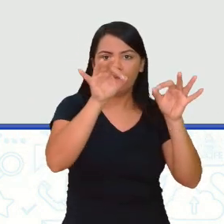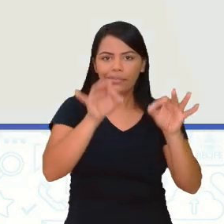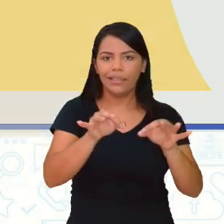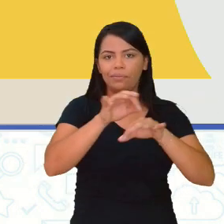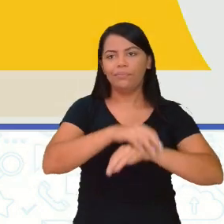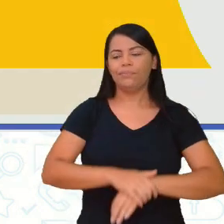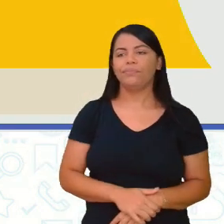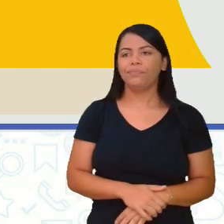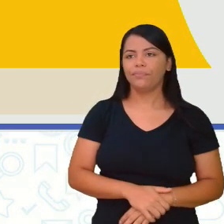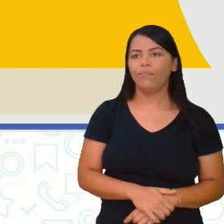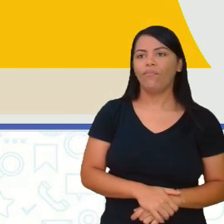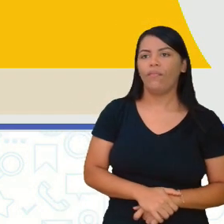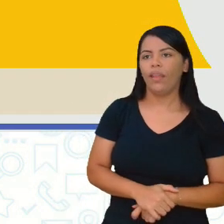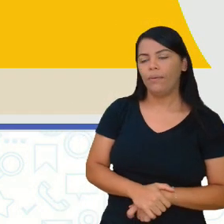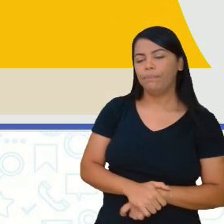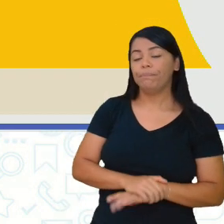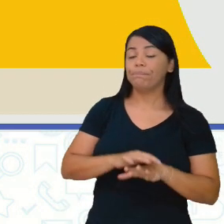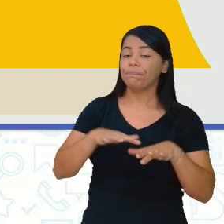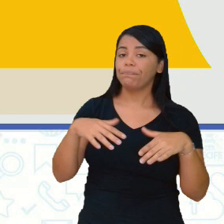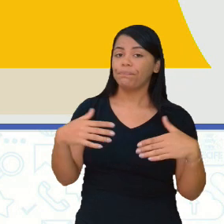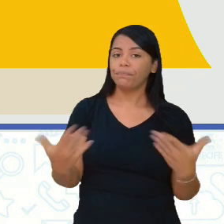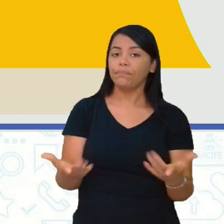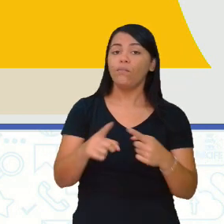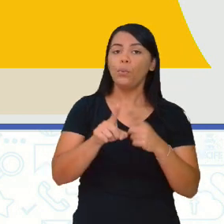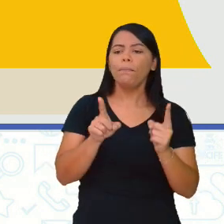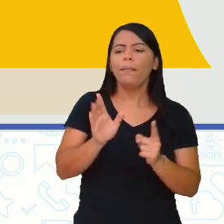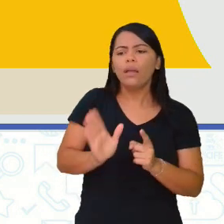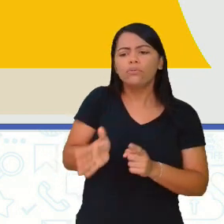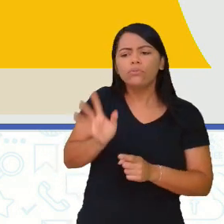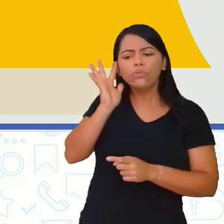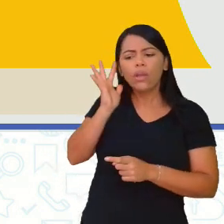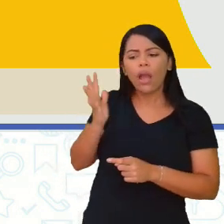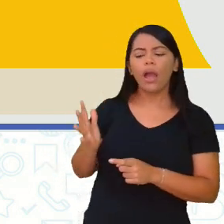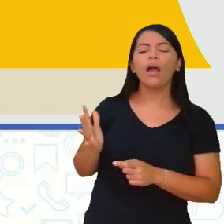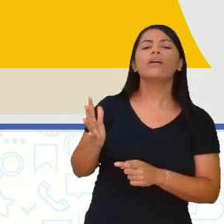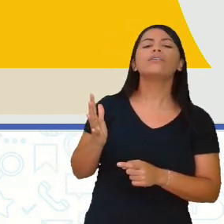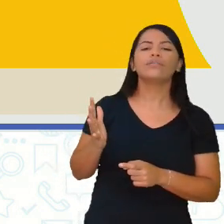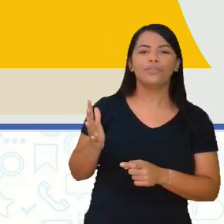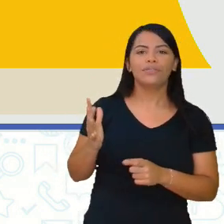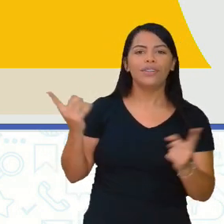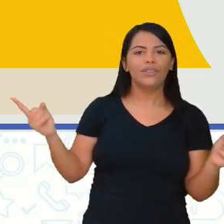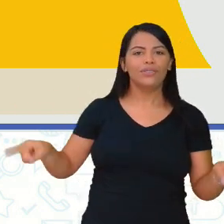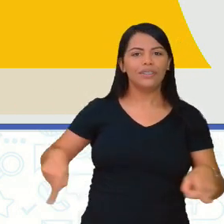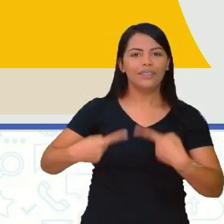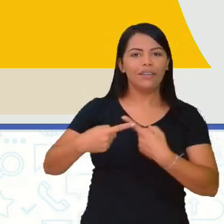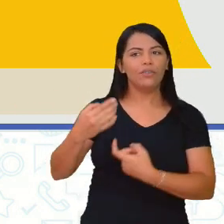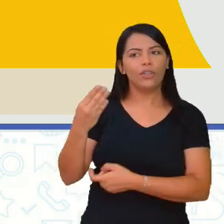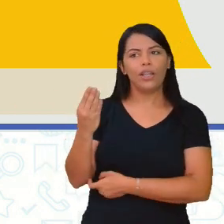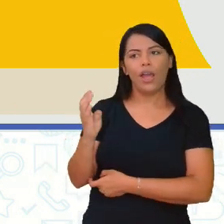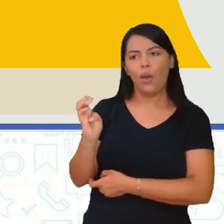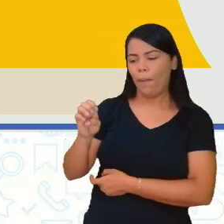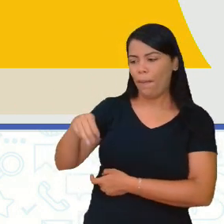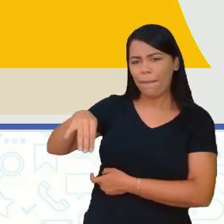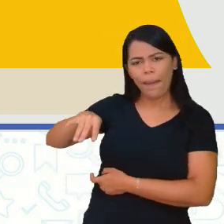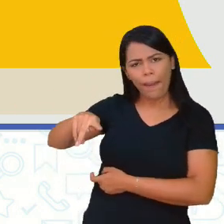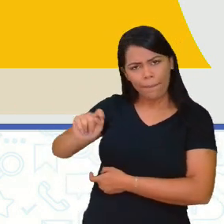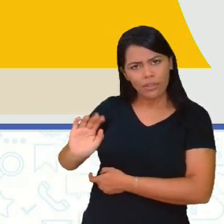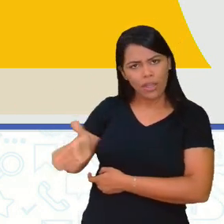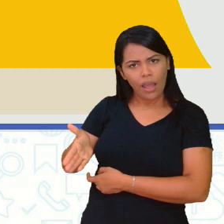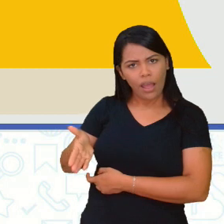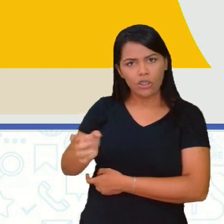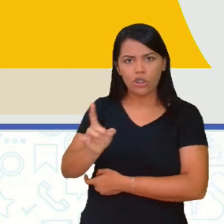nessa ferramenta. Bom, mas já resolveram o desafio da OBMEP? Na verdade, não foi apenas um, eu